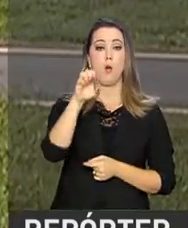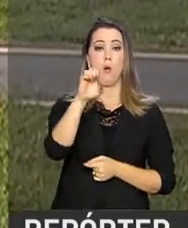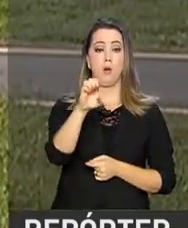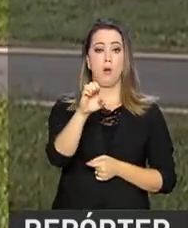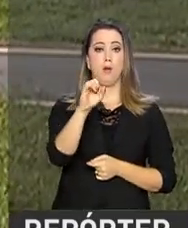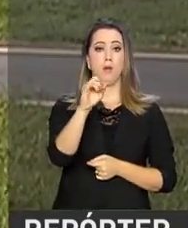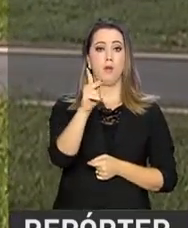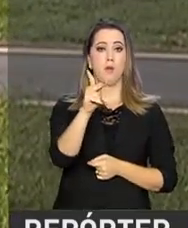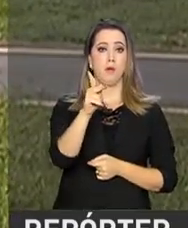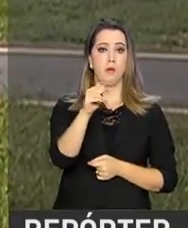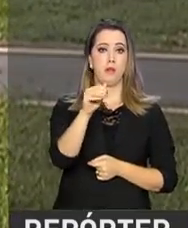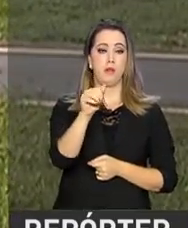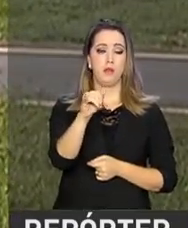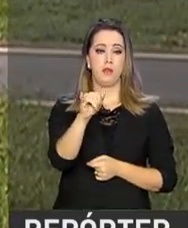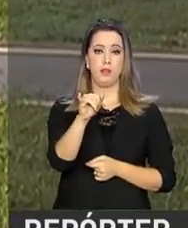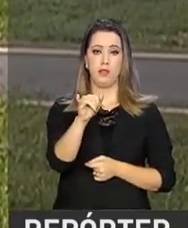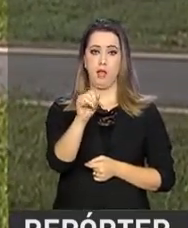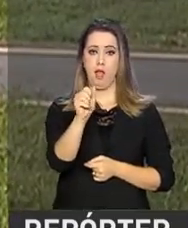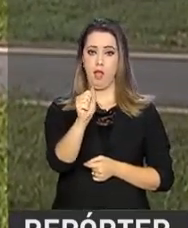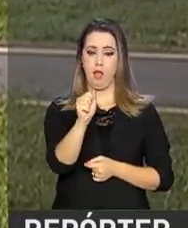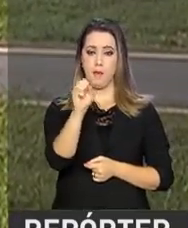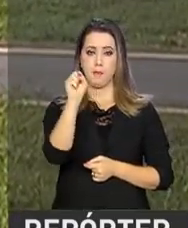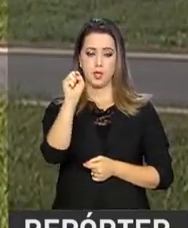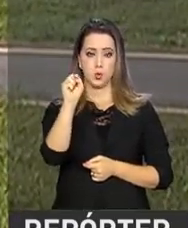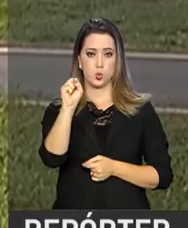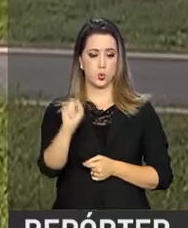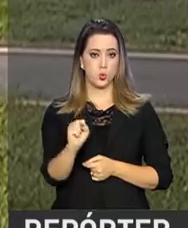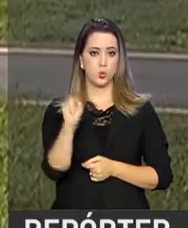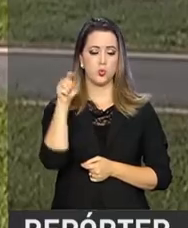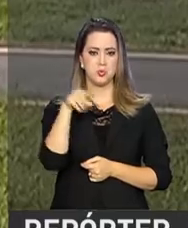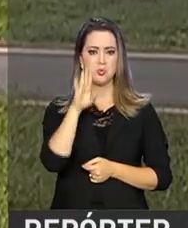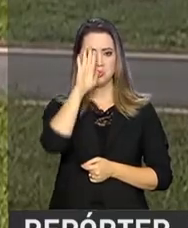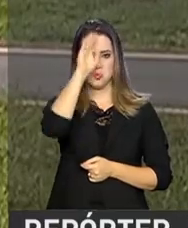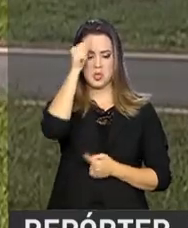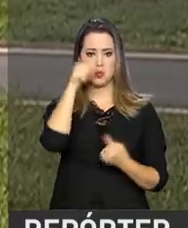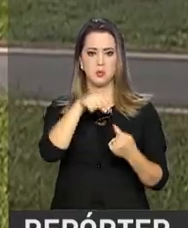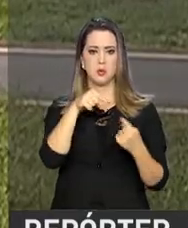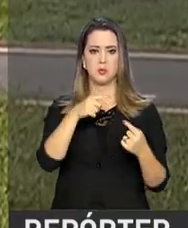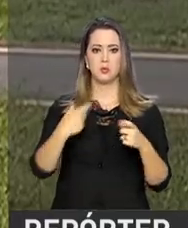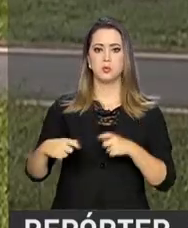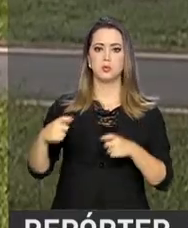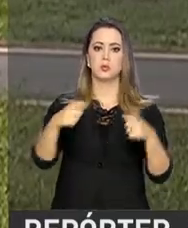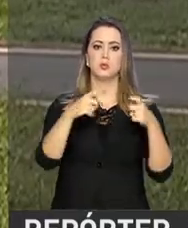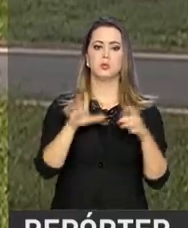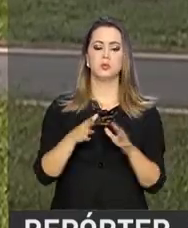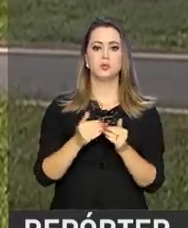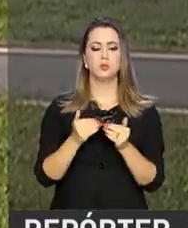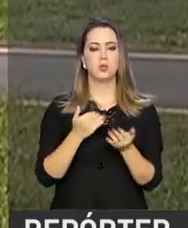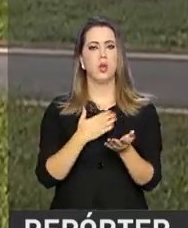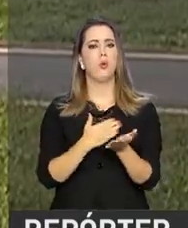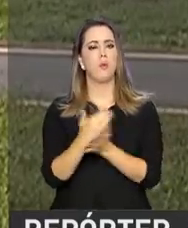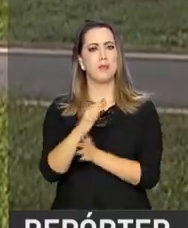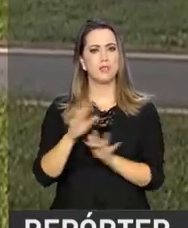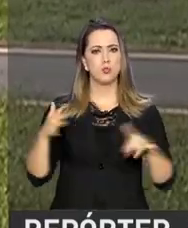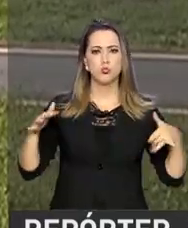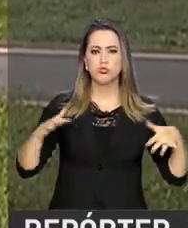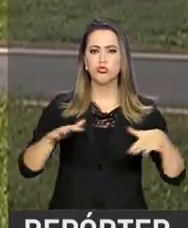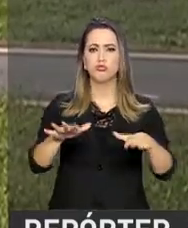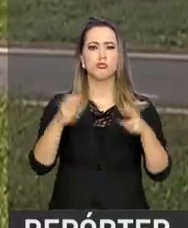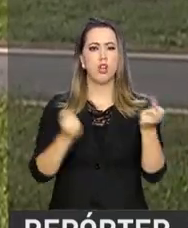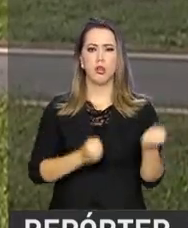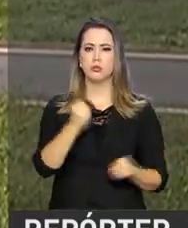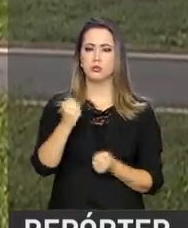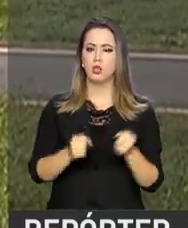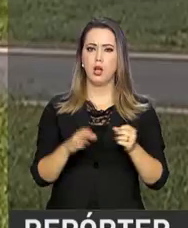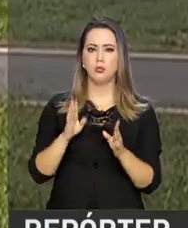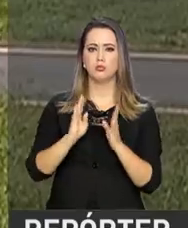via que interliga as principais rodovias que cortam o Distrito Federal. E por aqui já começa a ficar intenso o trânsito. E